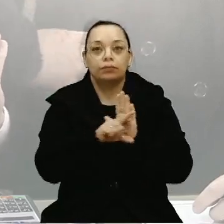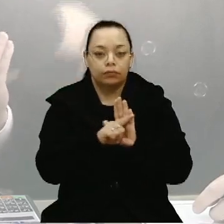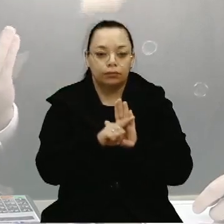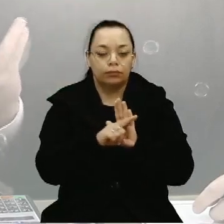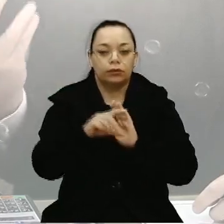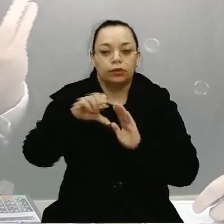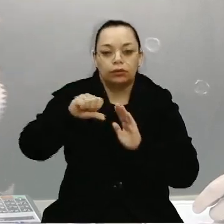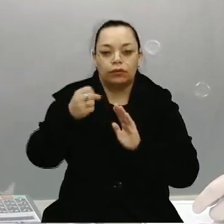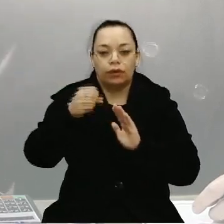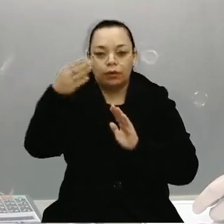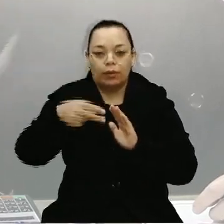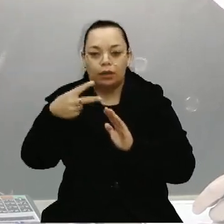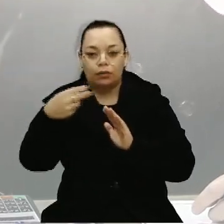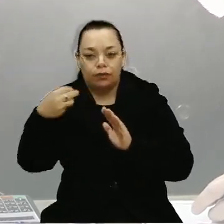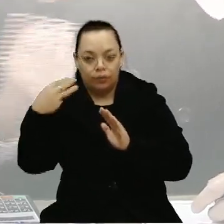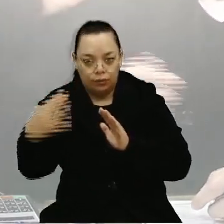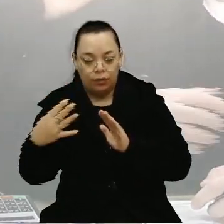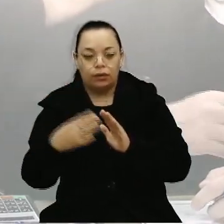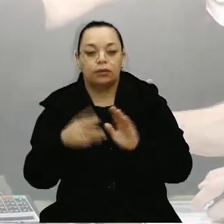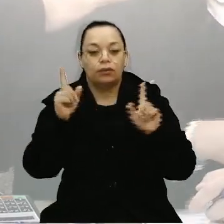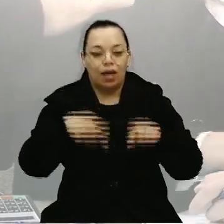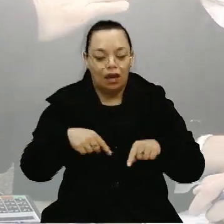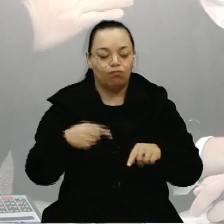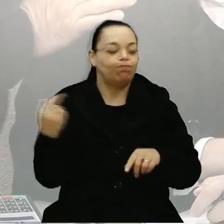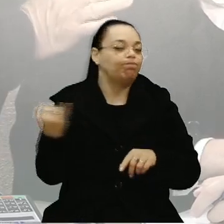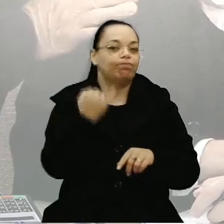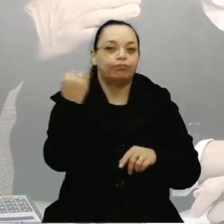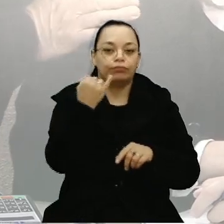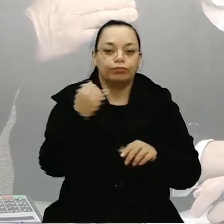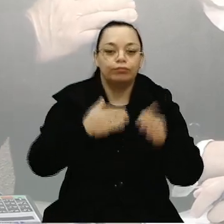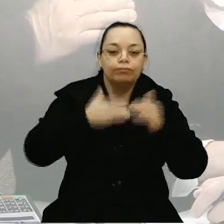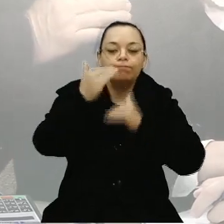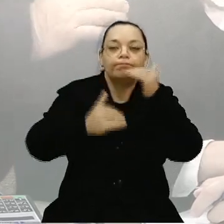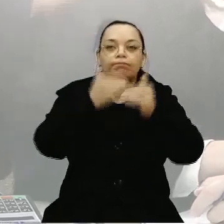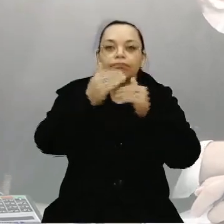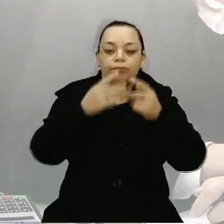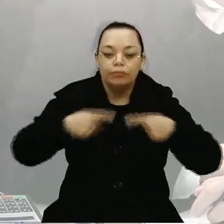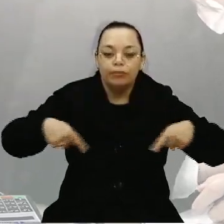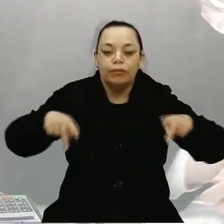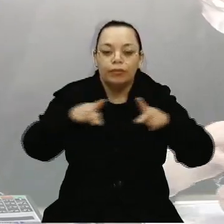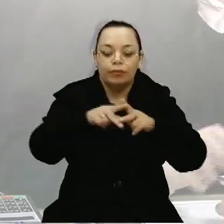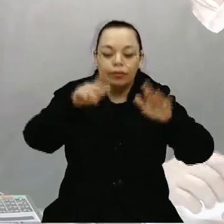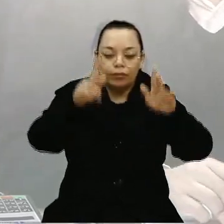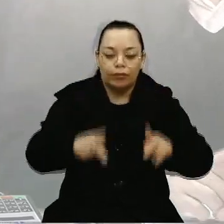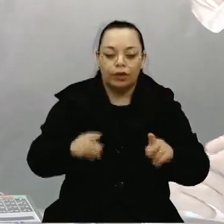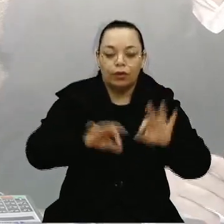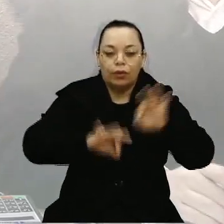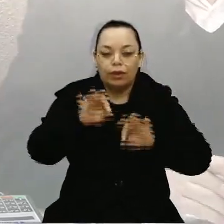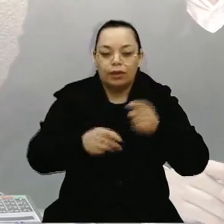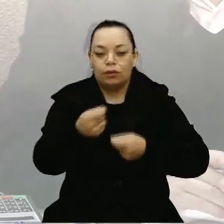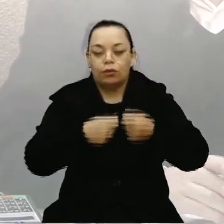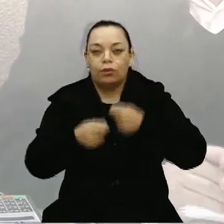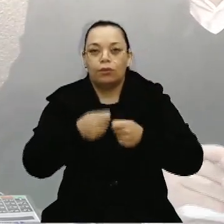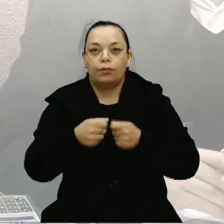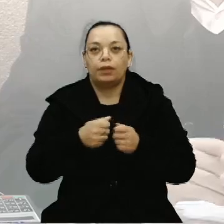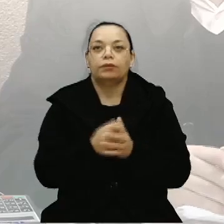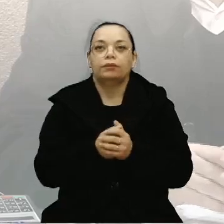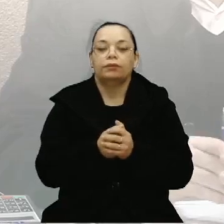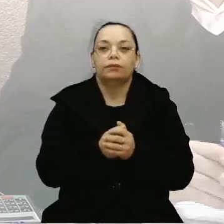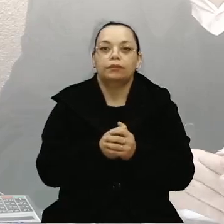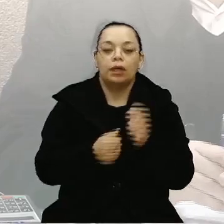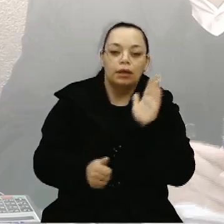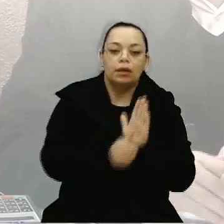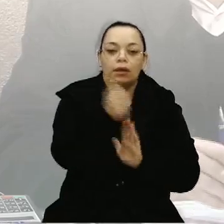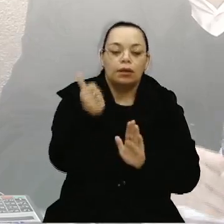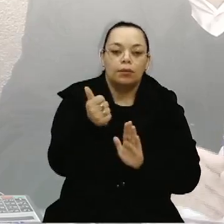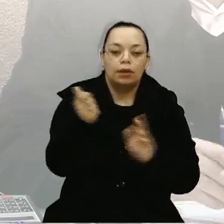número 98/2024 é de grande relevância para o desenvolvimento urbano e a organização do comércio ambulante, bem como a melhoria